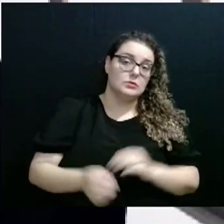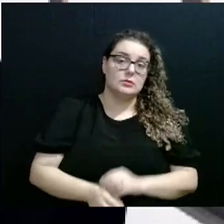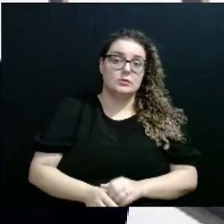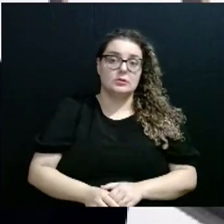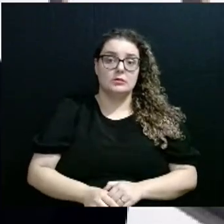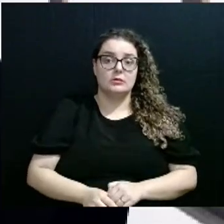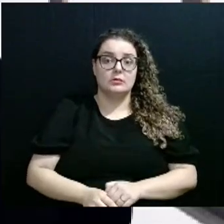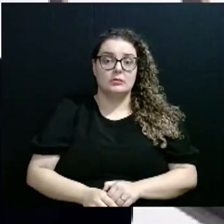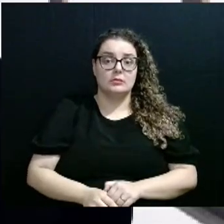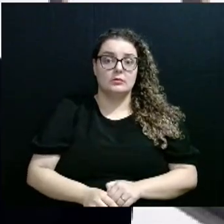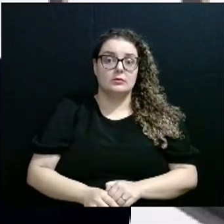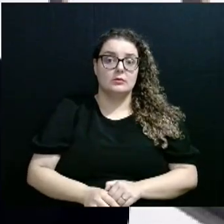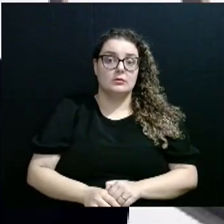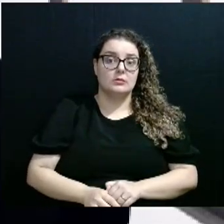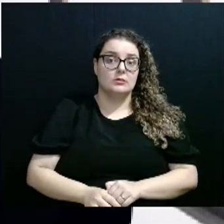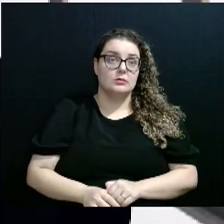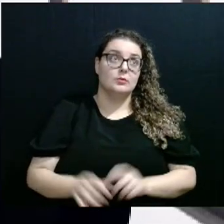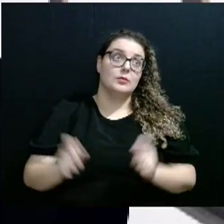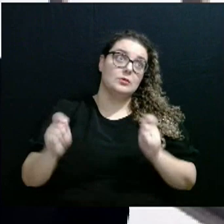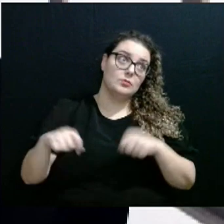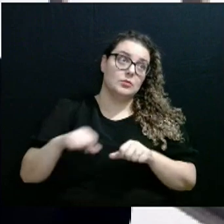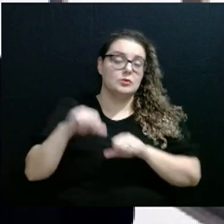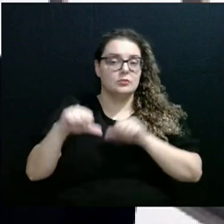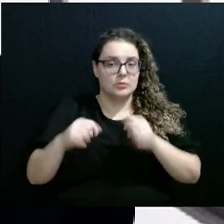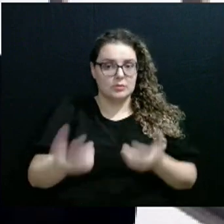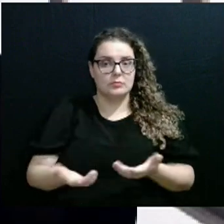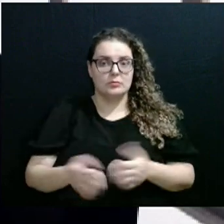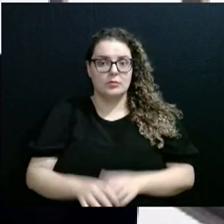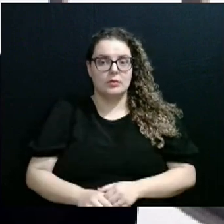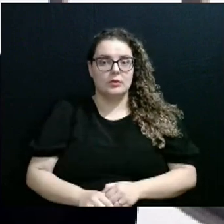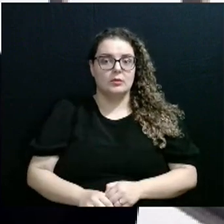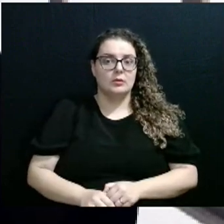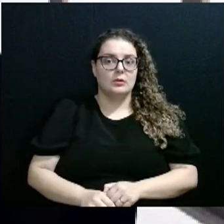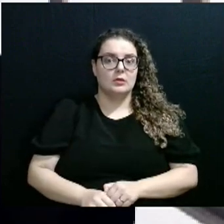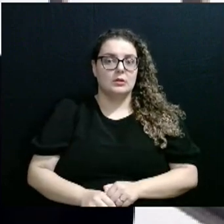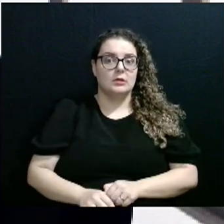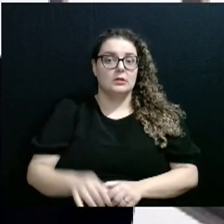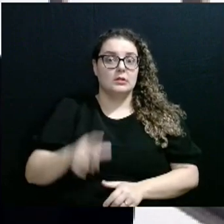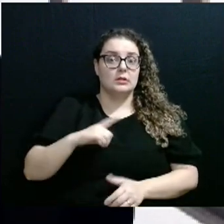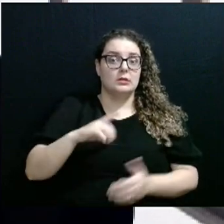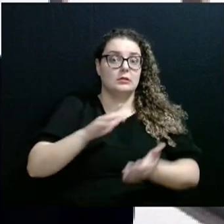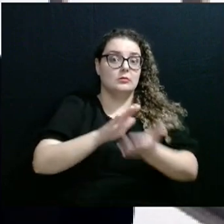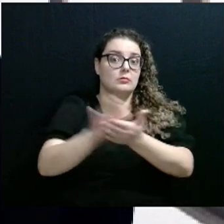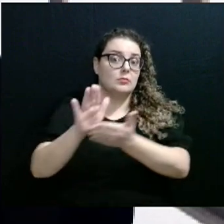possível mudança. Porque a gente tem ali um custo e vai ter uma